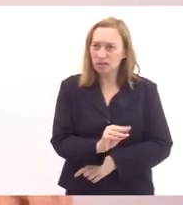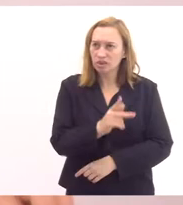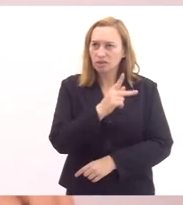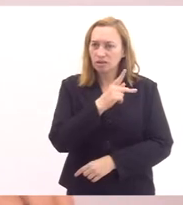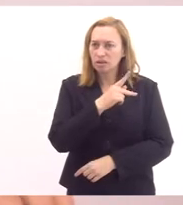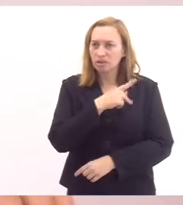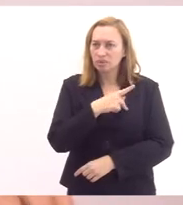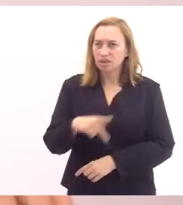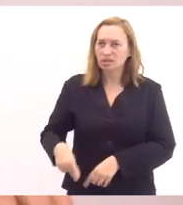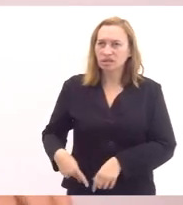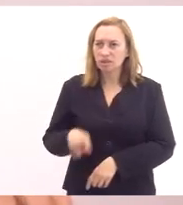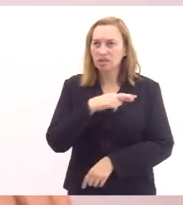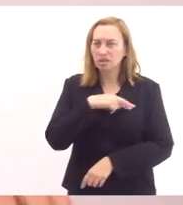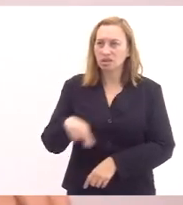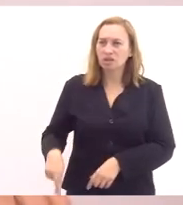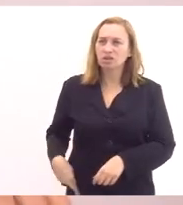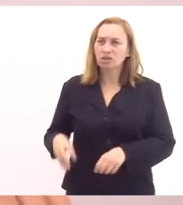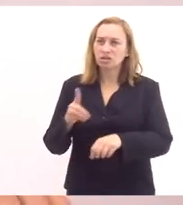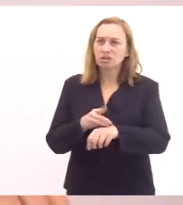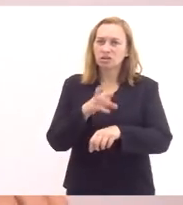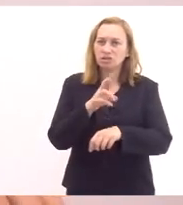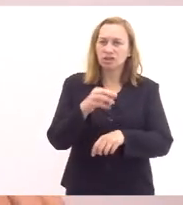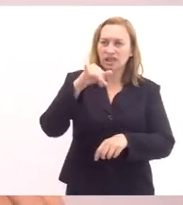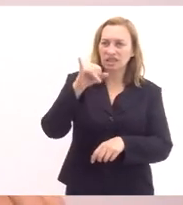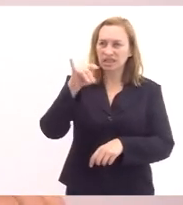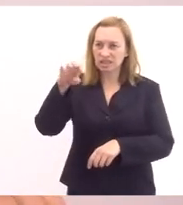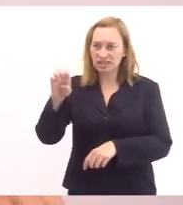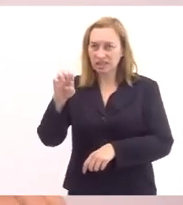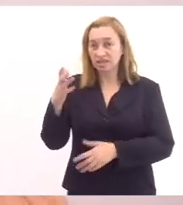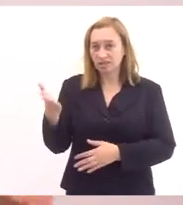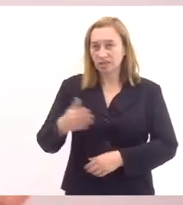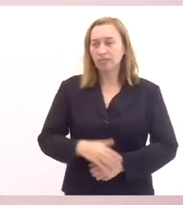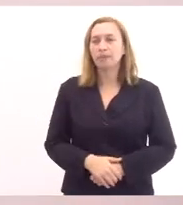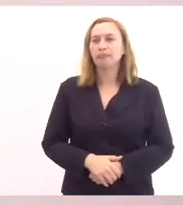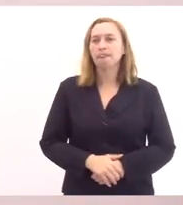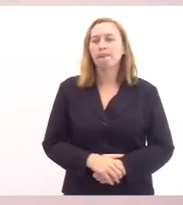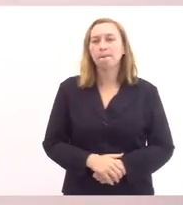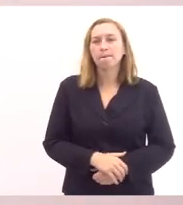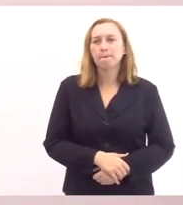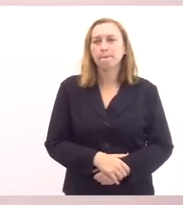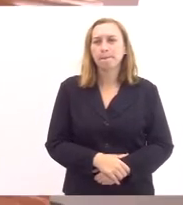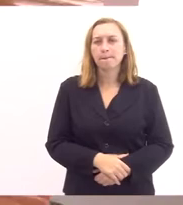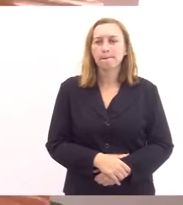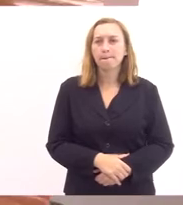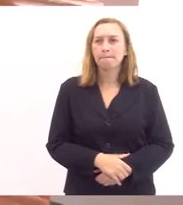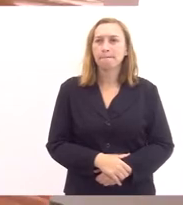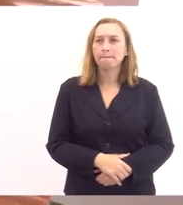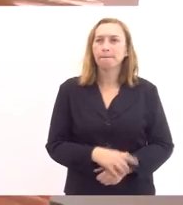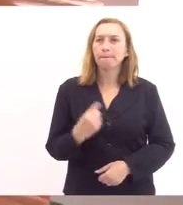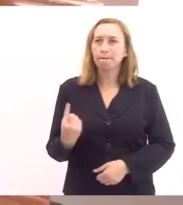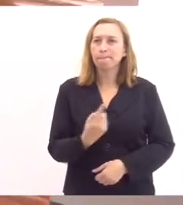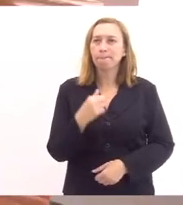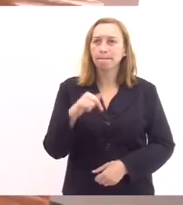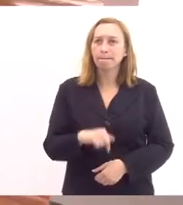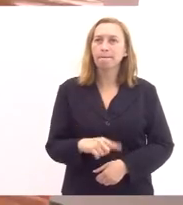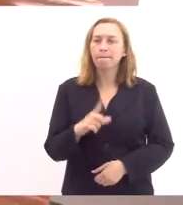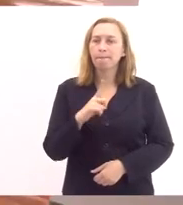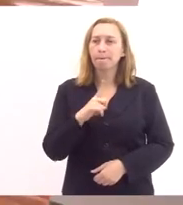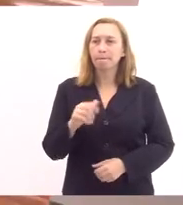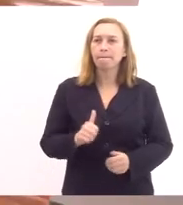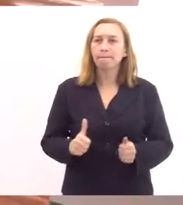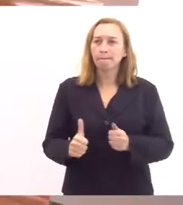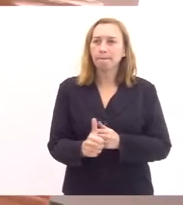presidente da república que a doutora Nise da Silveira a doutora Neuza da Silveira nós aqui temos uma